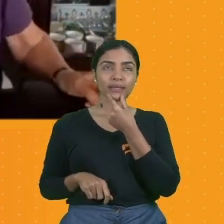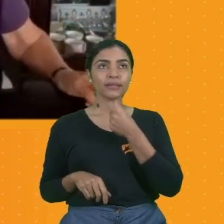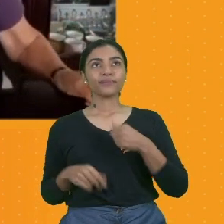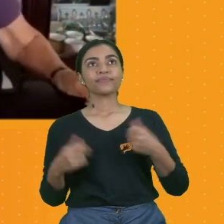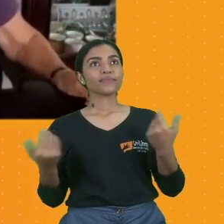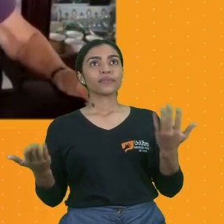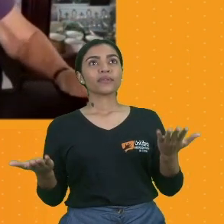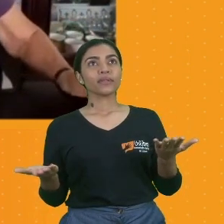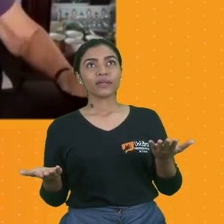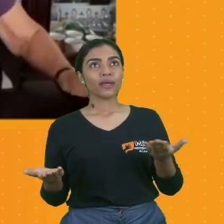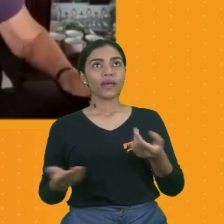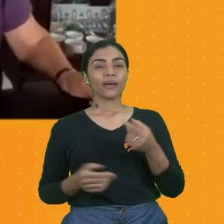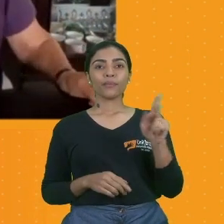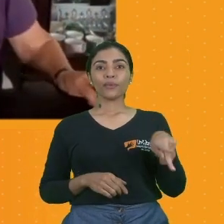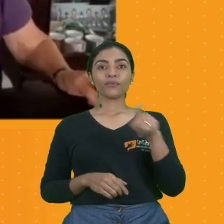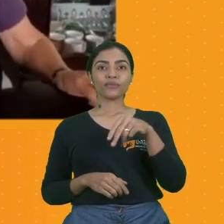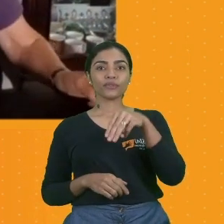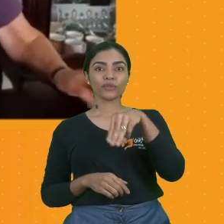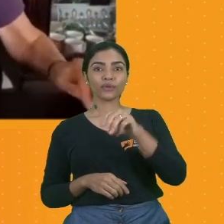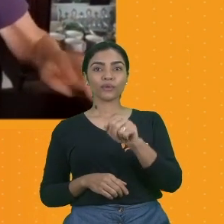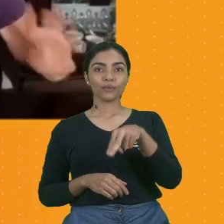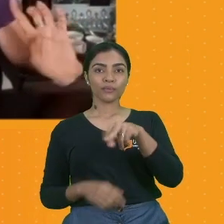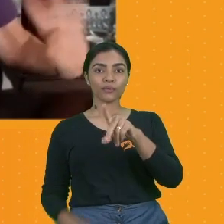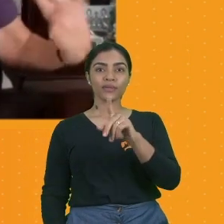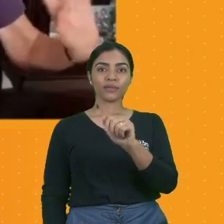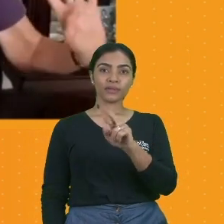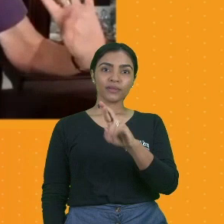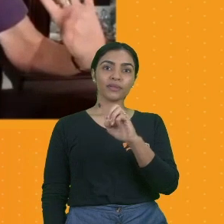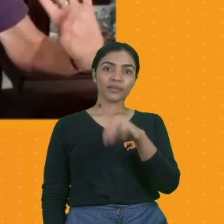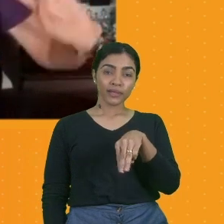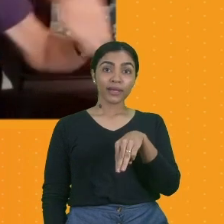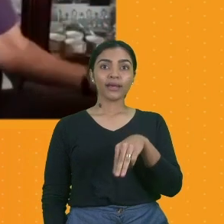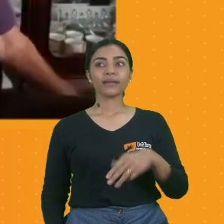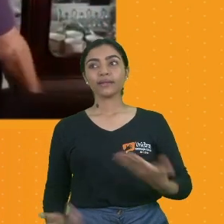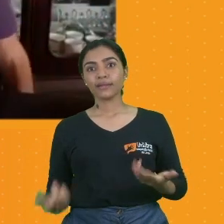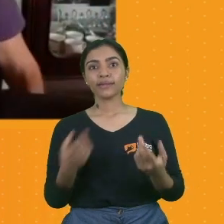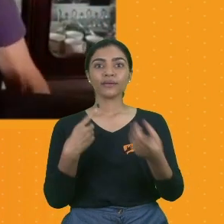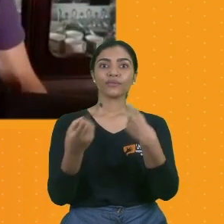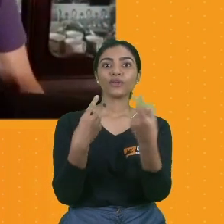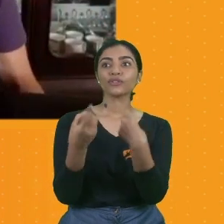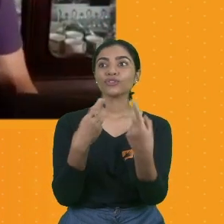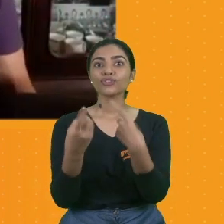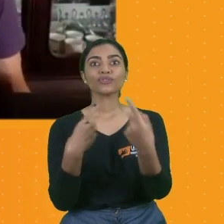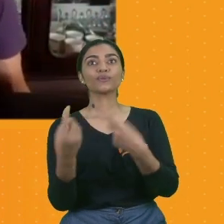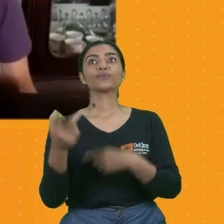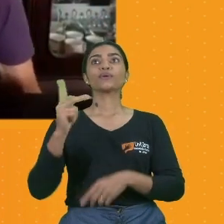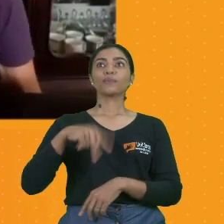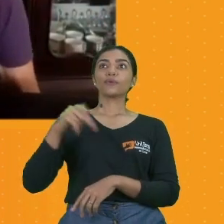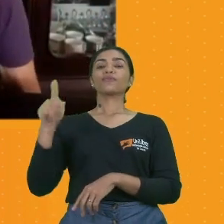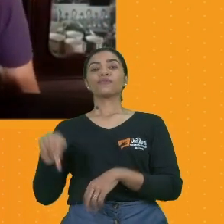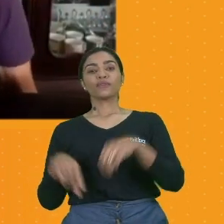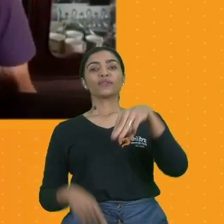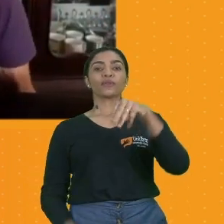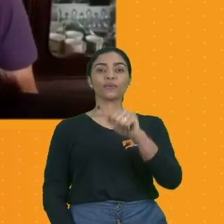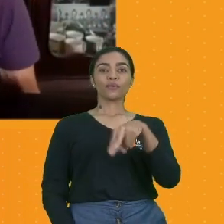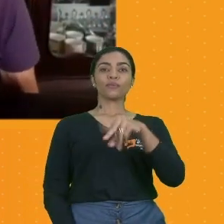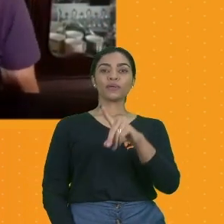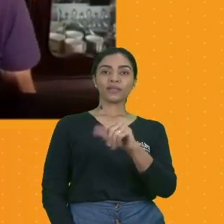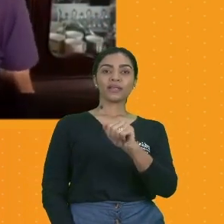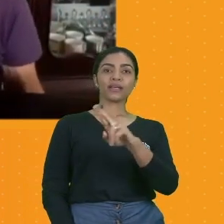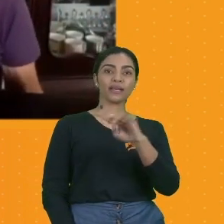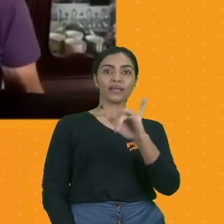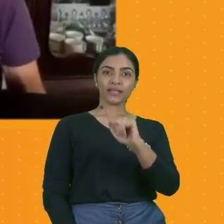que que vem mandarim e para quem quer escutar agora discutir as coisas pode guardar que aconteceu uma das língua